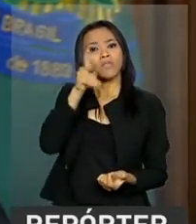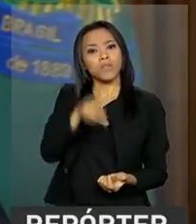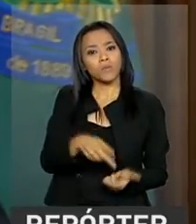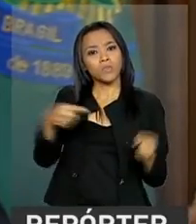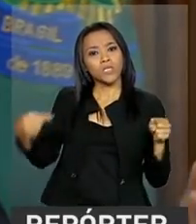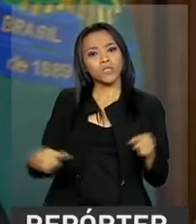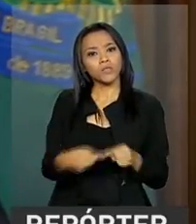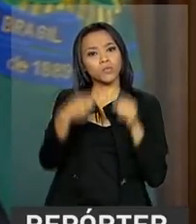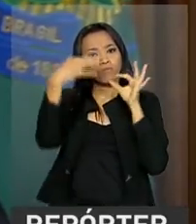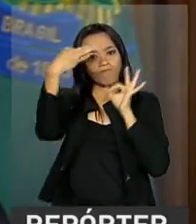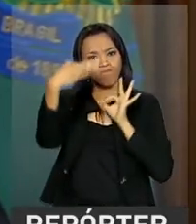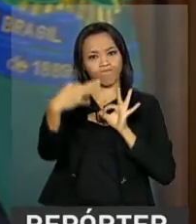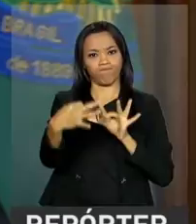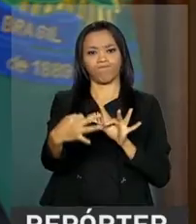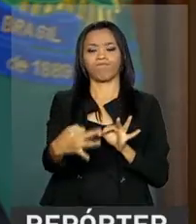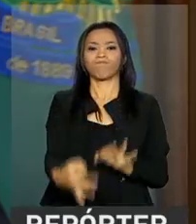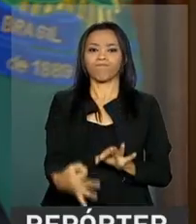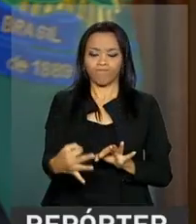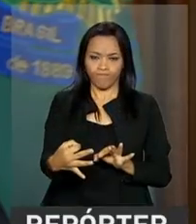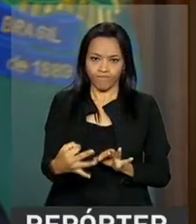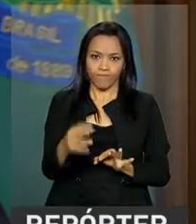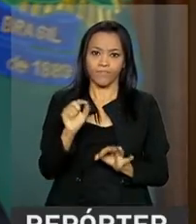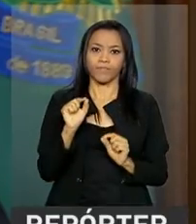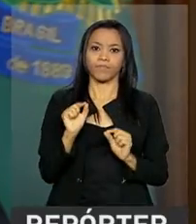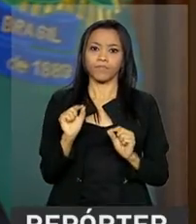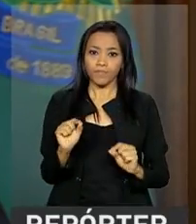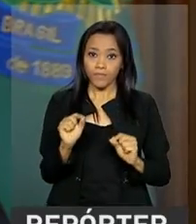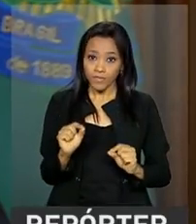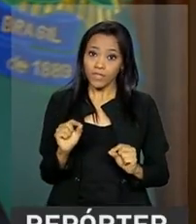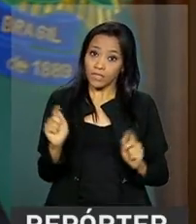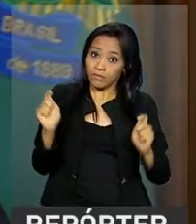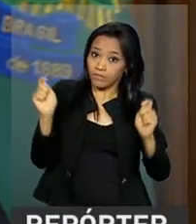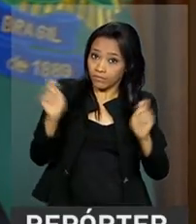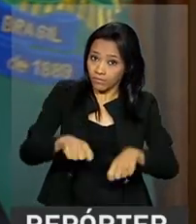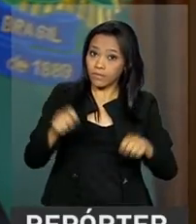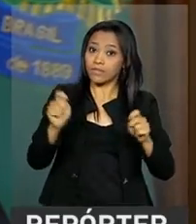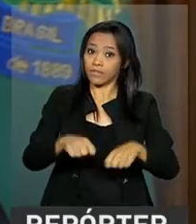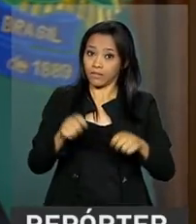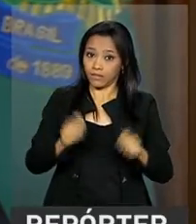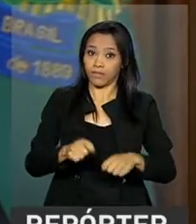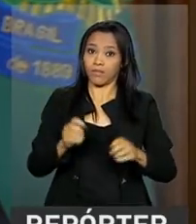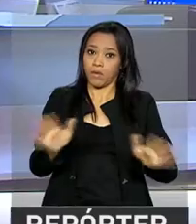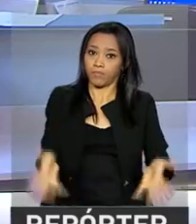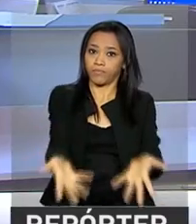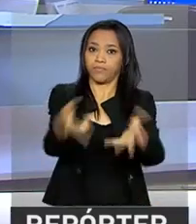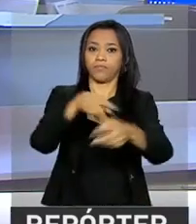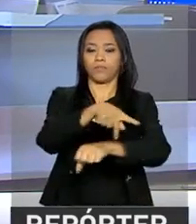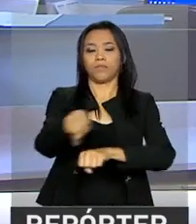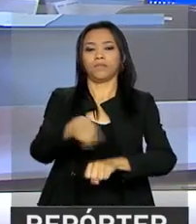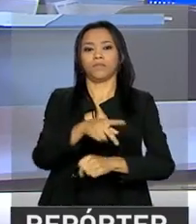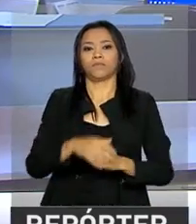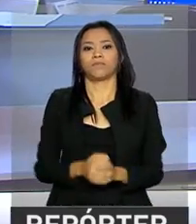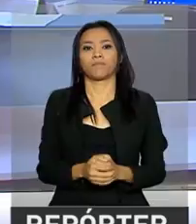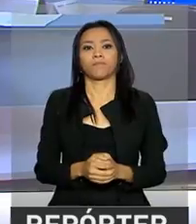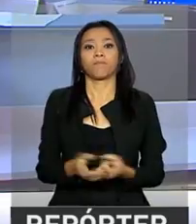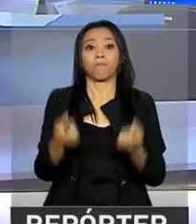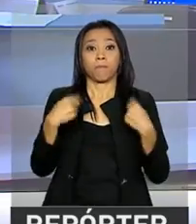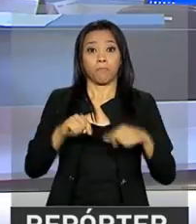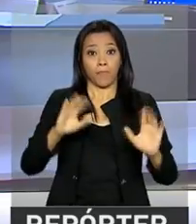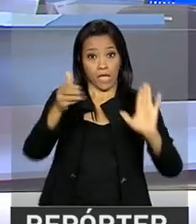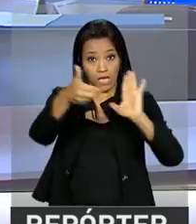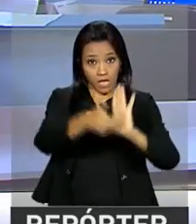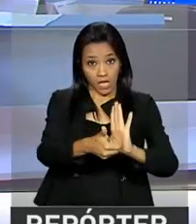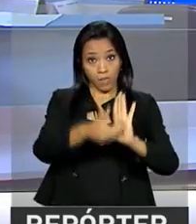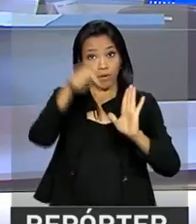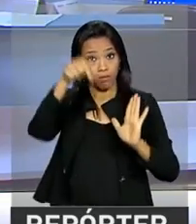adequada à capacidade de financiamento do país ea câmara dos